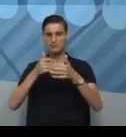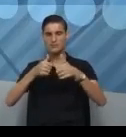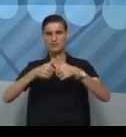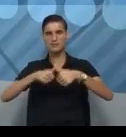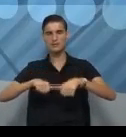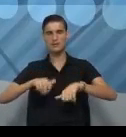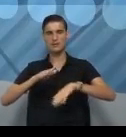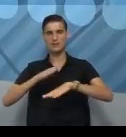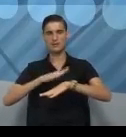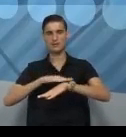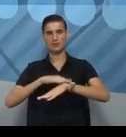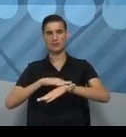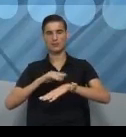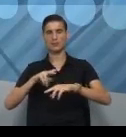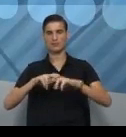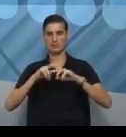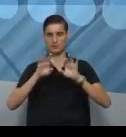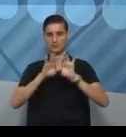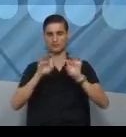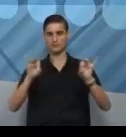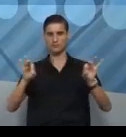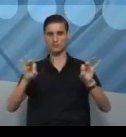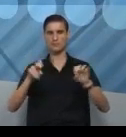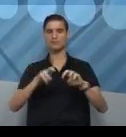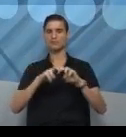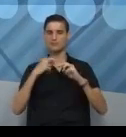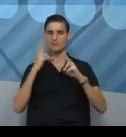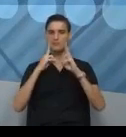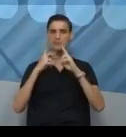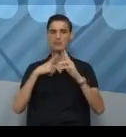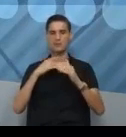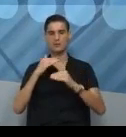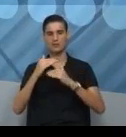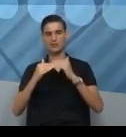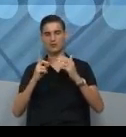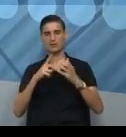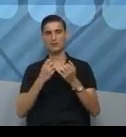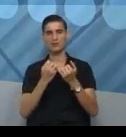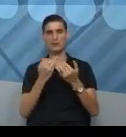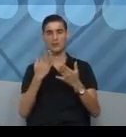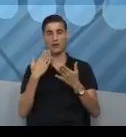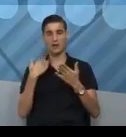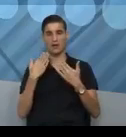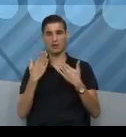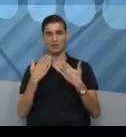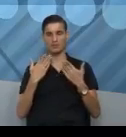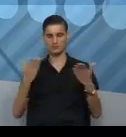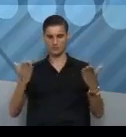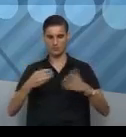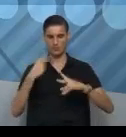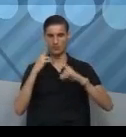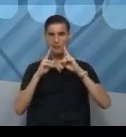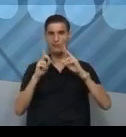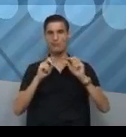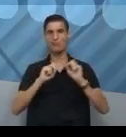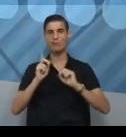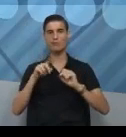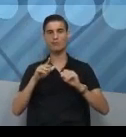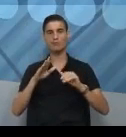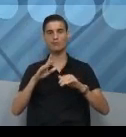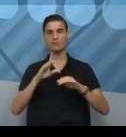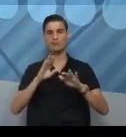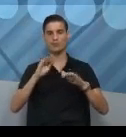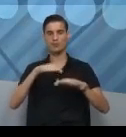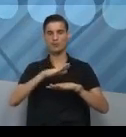naquele tempo. Então, naquela barra. Então, por isso nós estávamos trabalhando com a equação do calor. Agora, hoje, nós vamos trabalhar com a equação